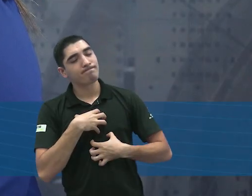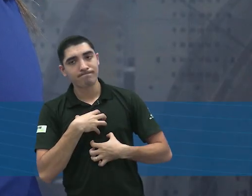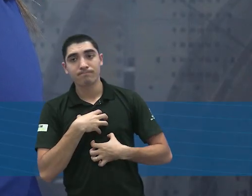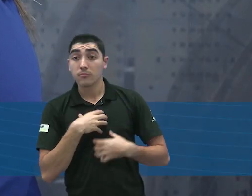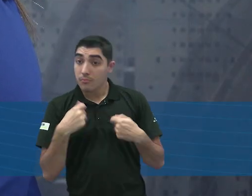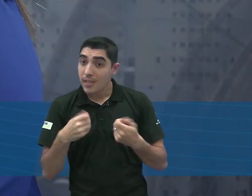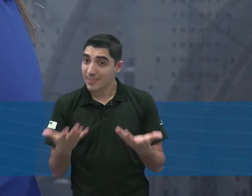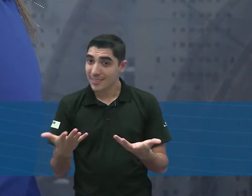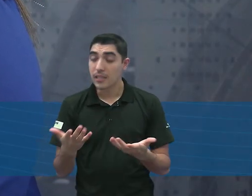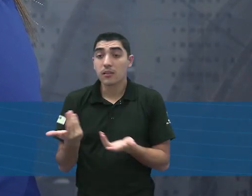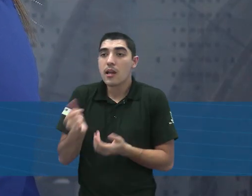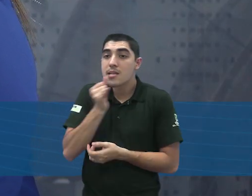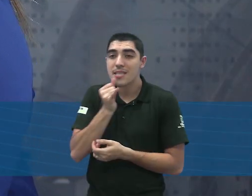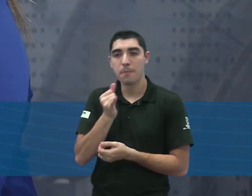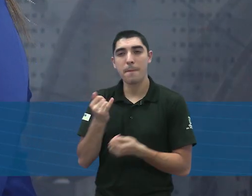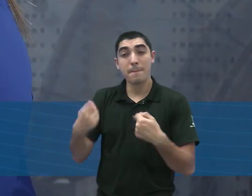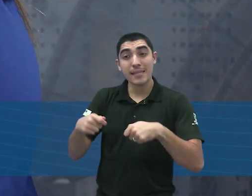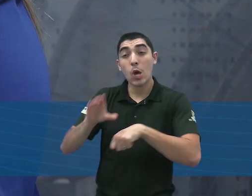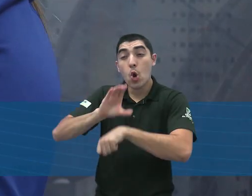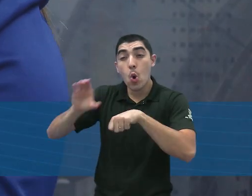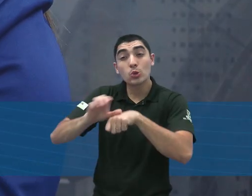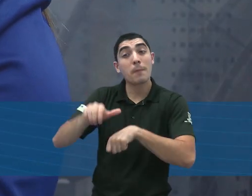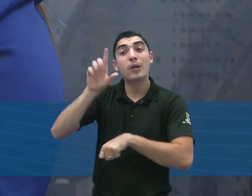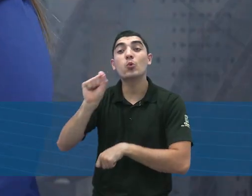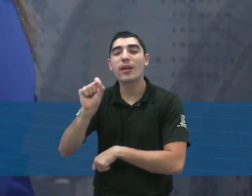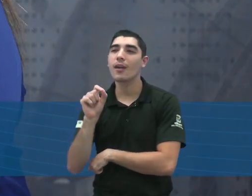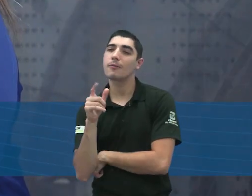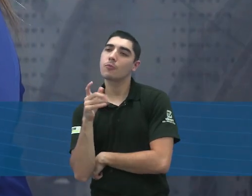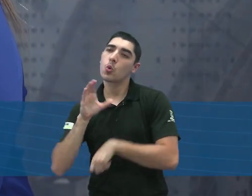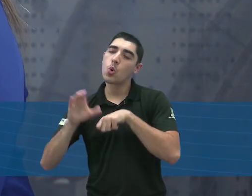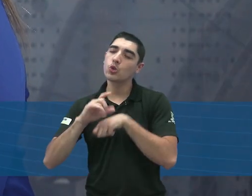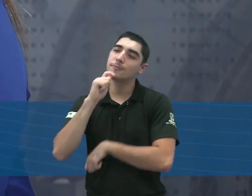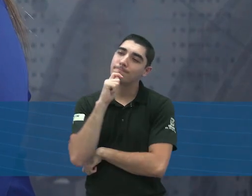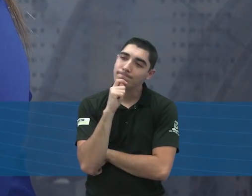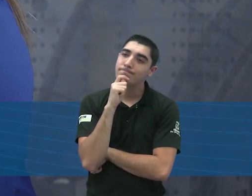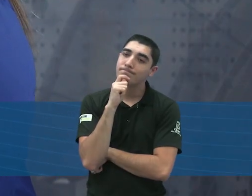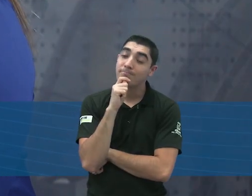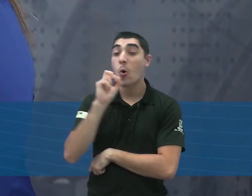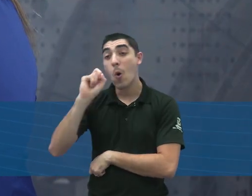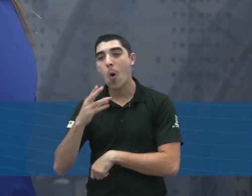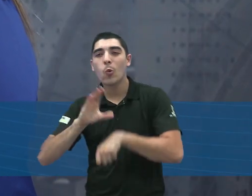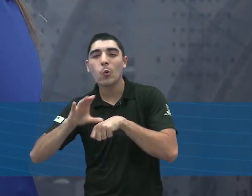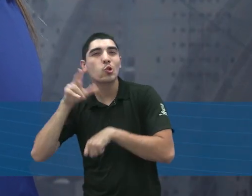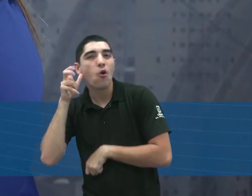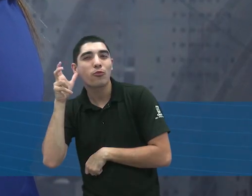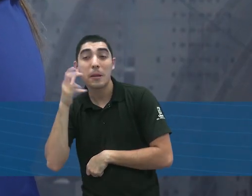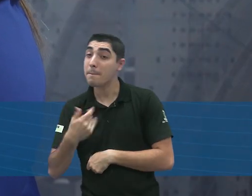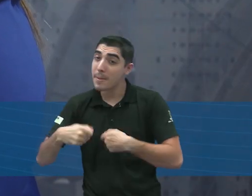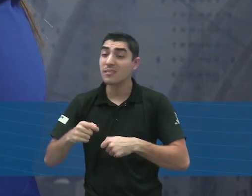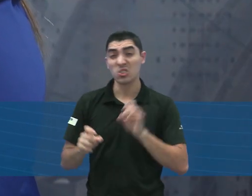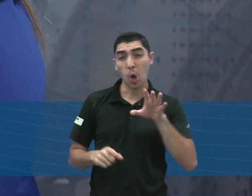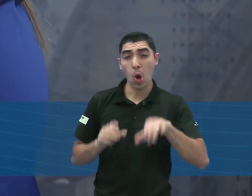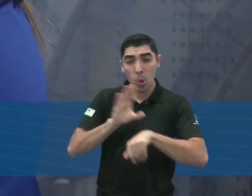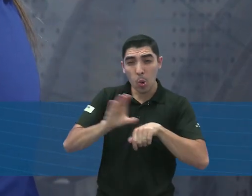pouco, né, que deveríamos ter mais cursos de escutatória do que de oratória, né? Porque essas são as bases, os pilares